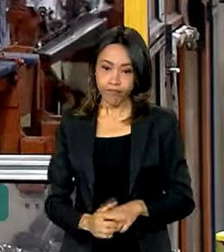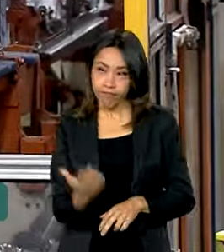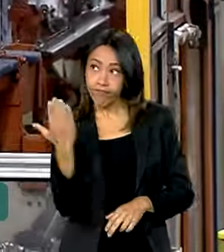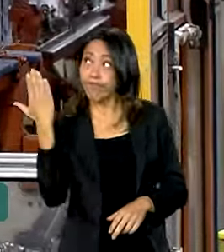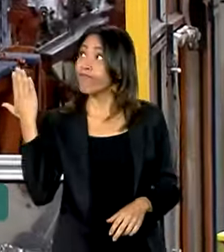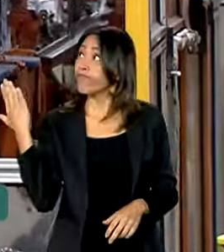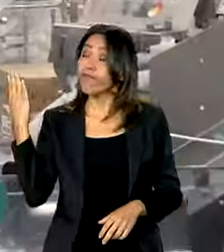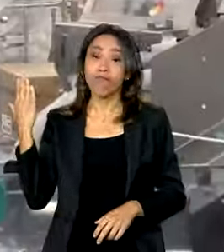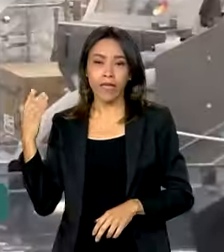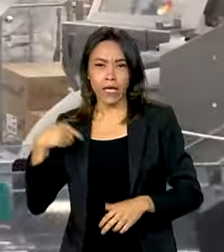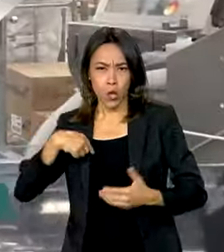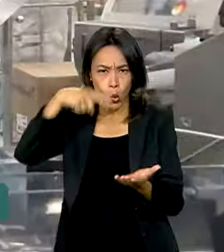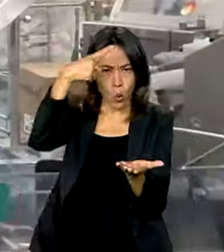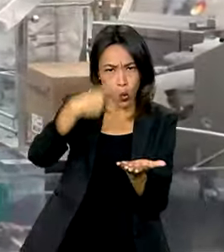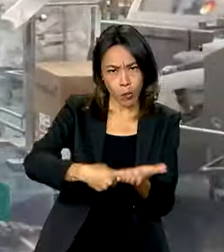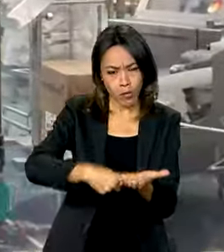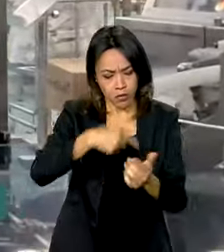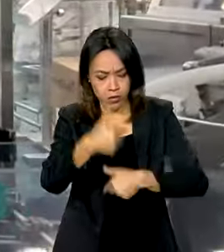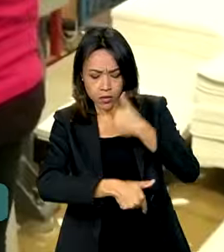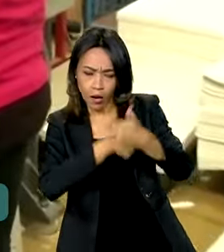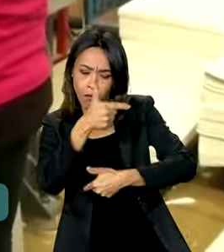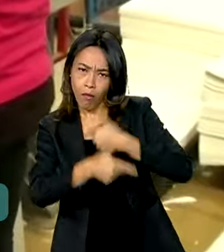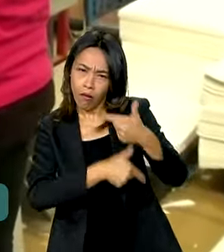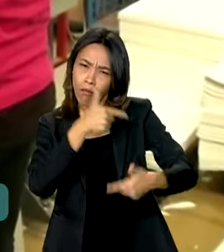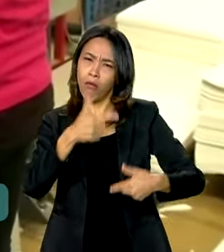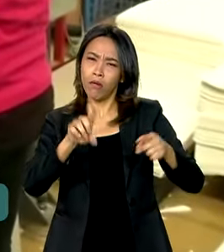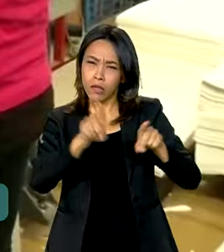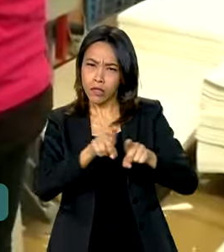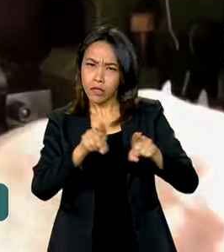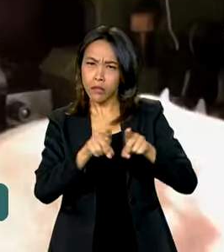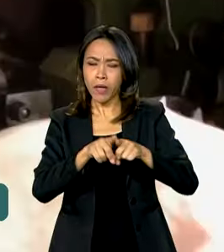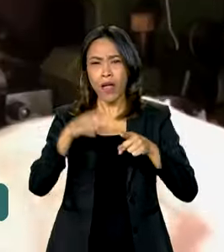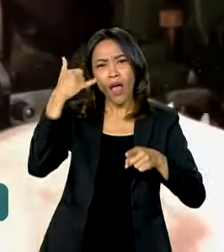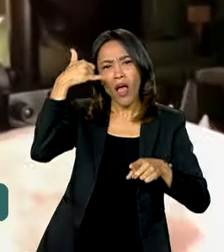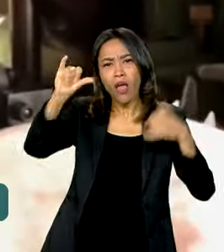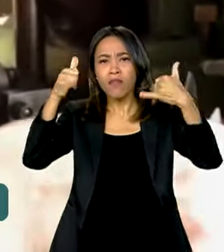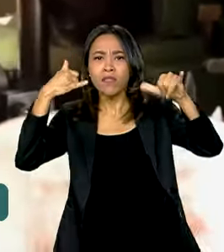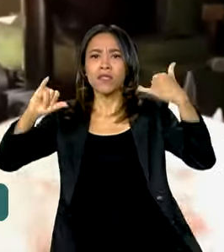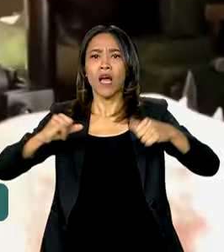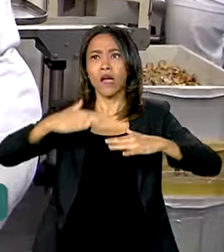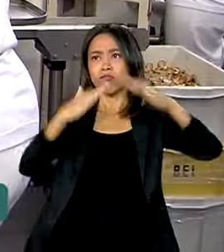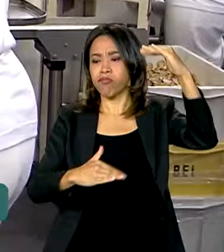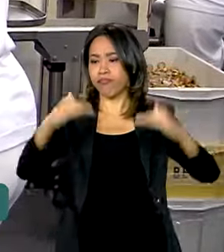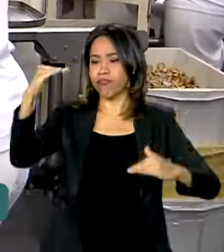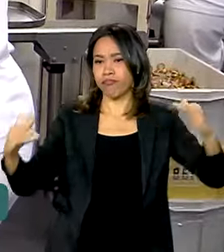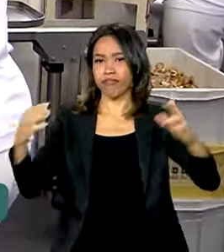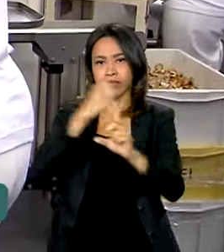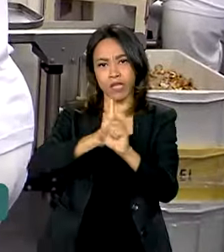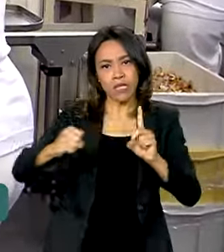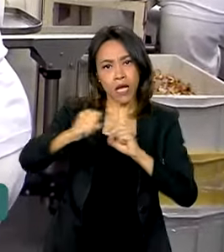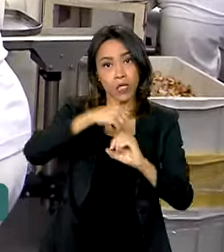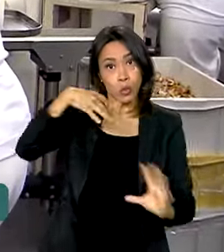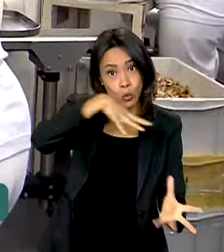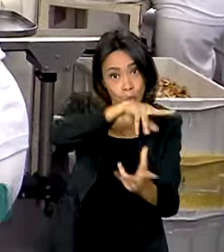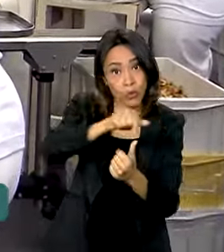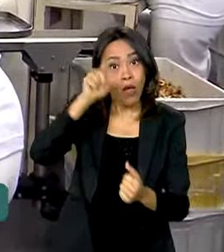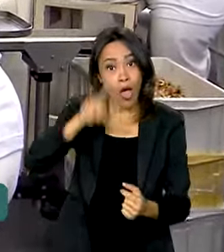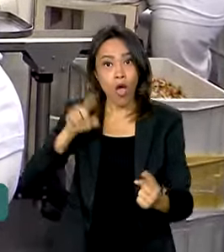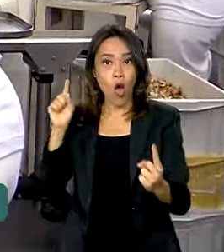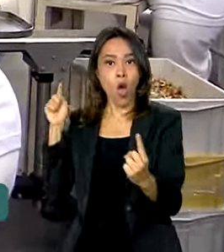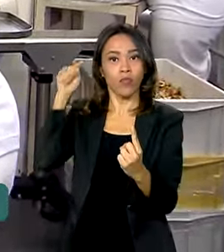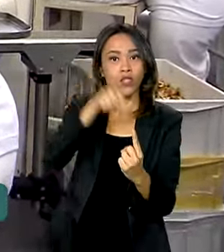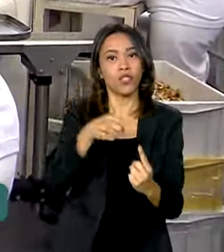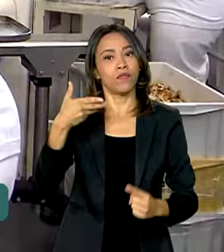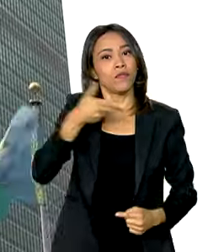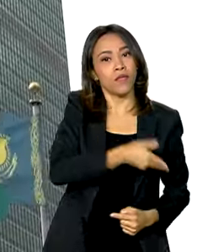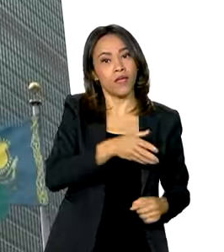promover uma agenda de trabalho decente e enfrentar as desigualdades sociais em todo o mundo. Esse é o objetivo da Coalizão para a